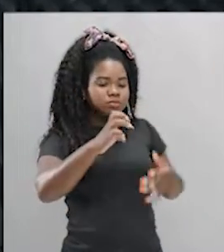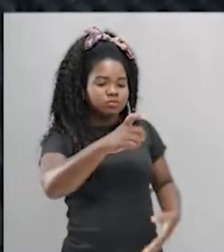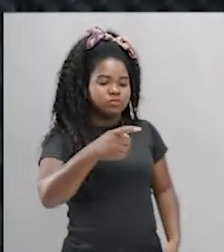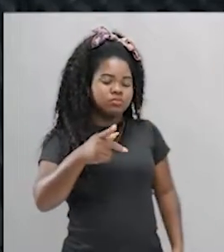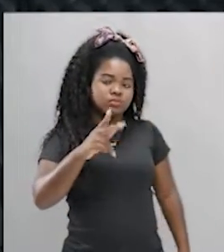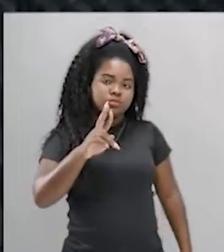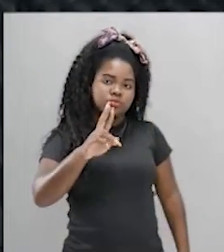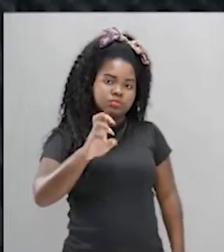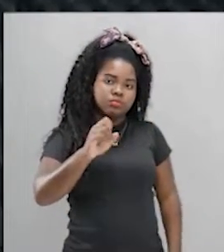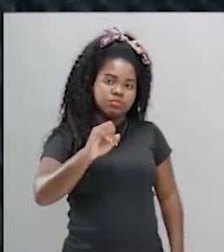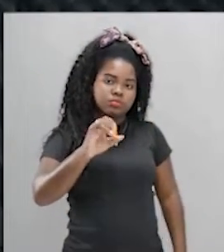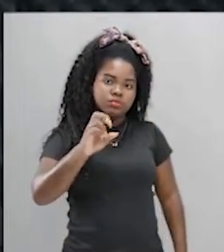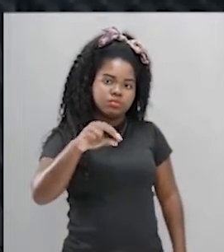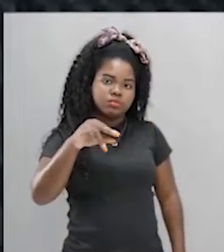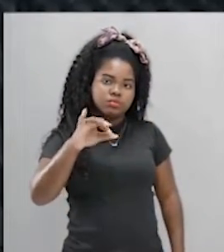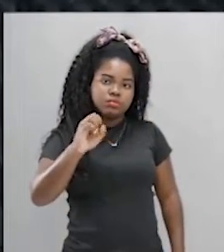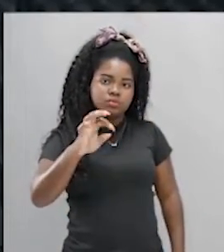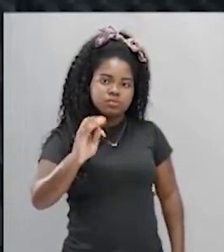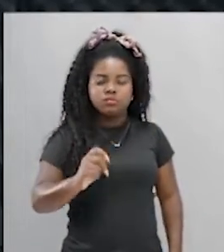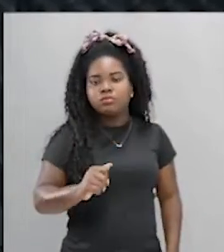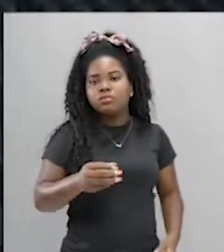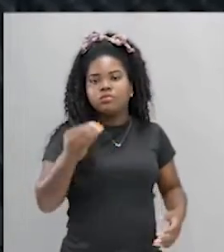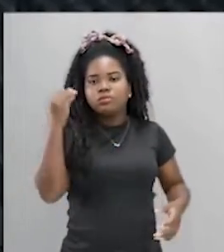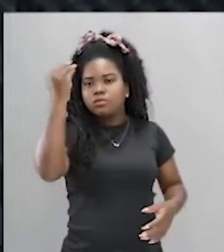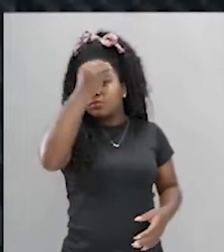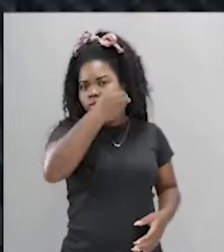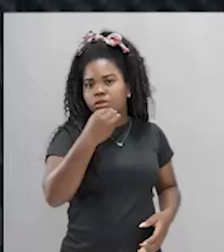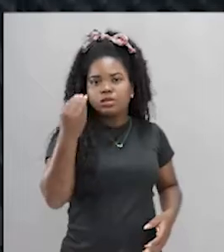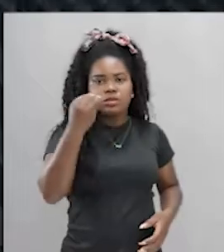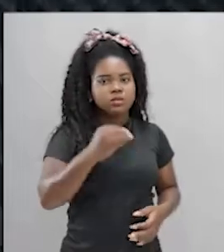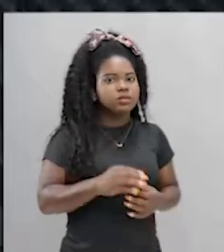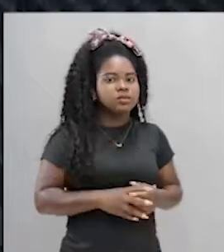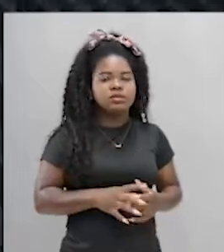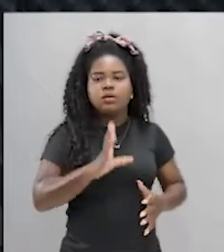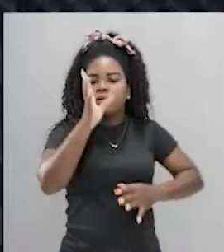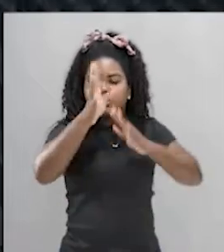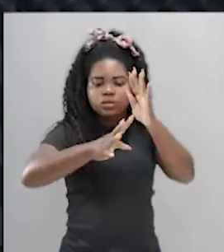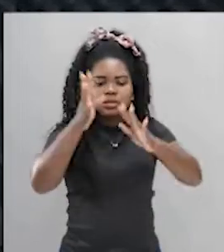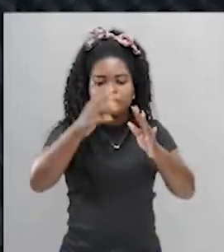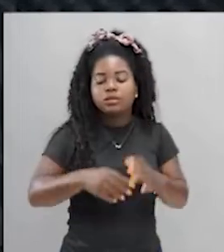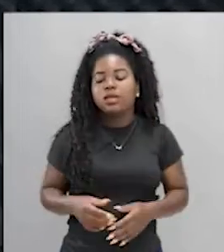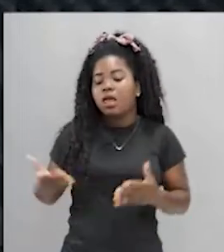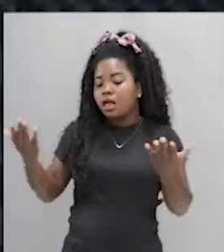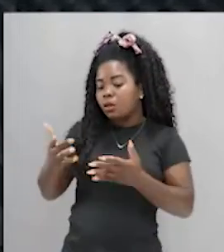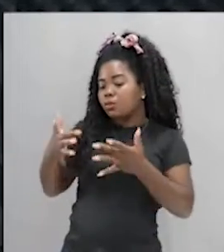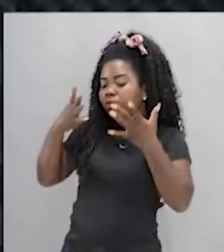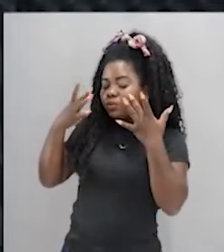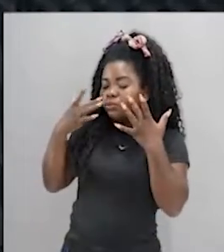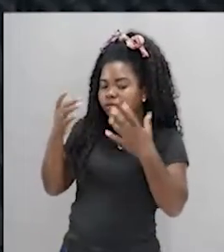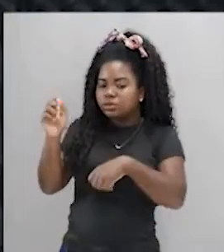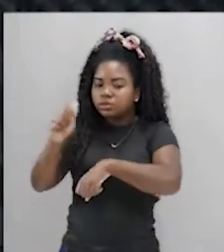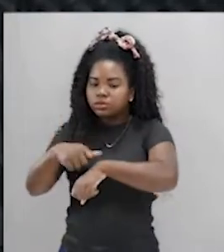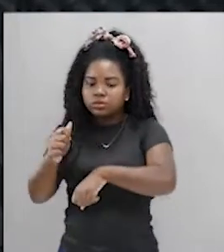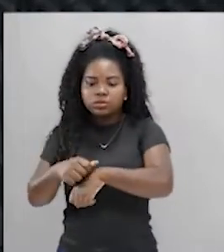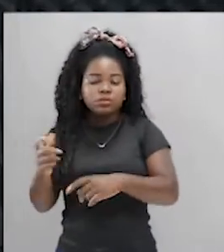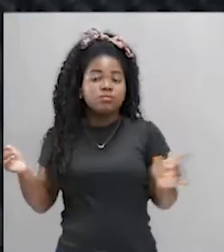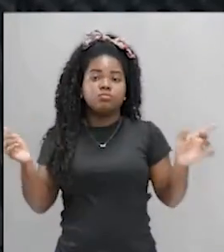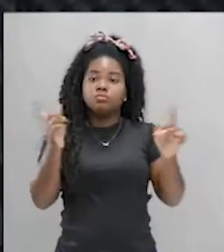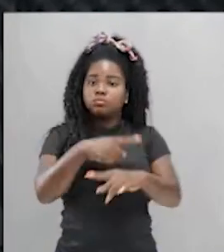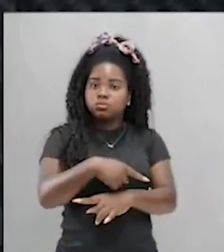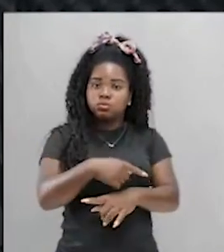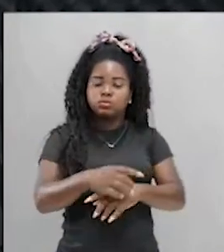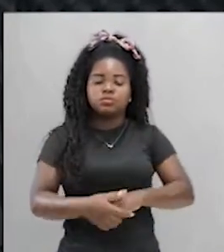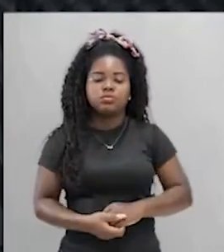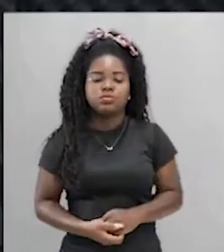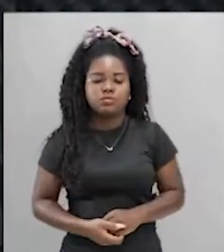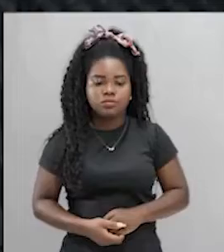drama expressionista, as maquiagens são pesadas, a luz é pesada, o teatro pobre é o inverso disso. Só para a gente fazer uma